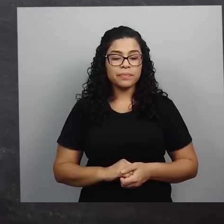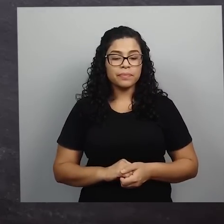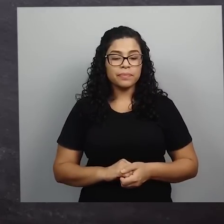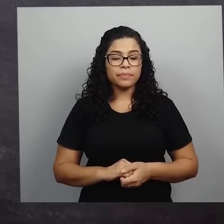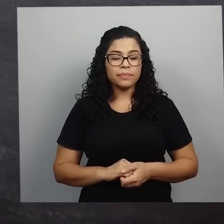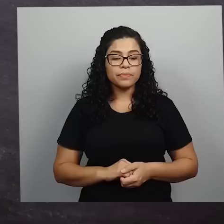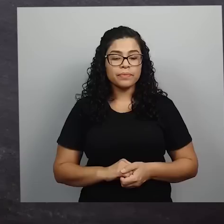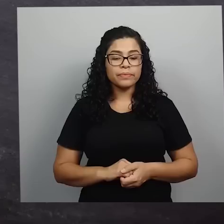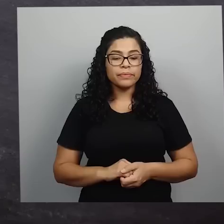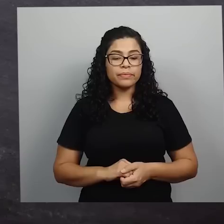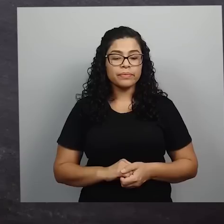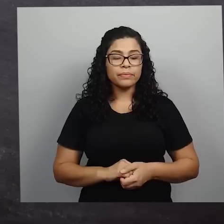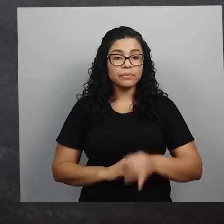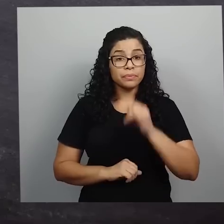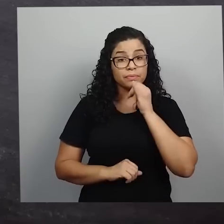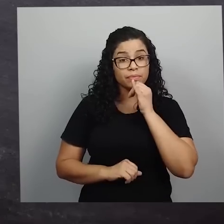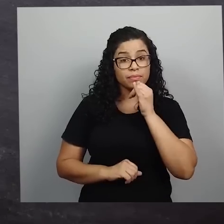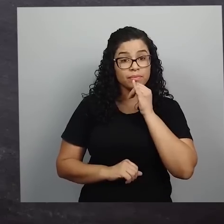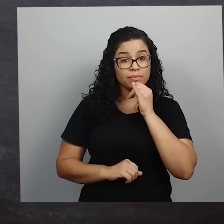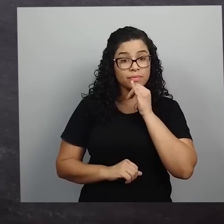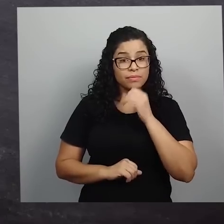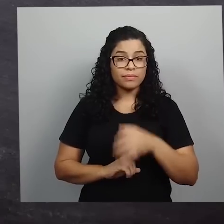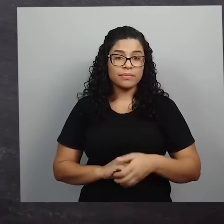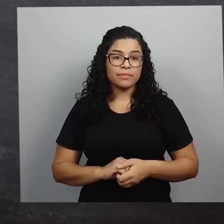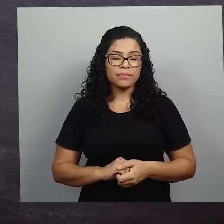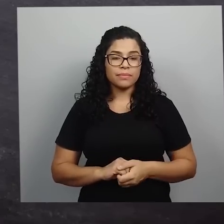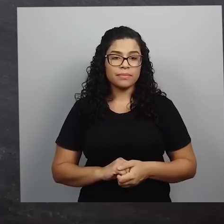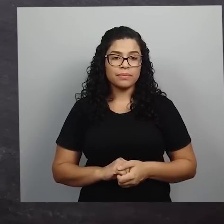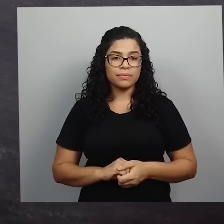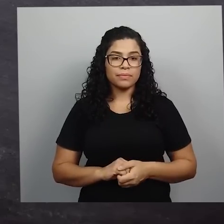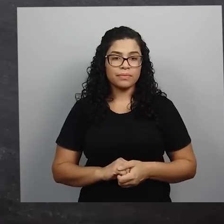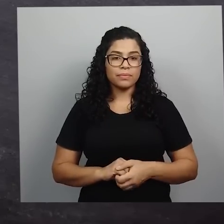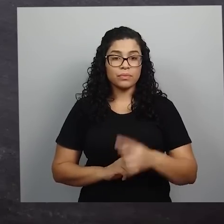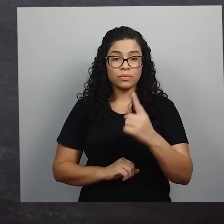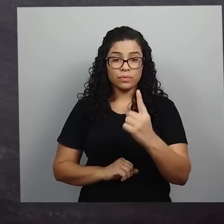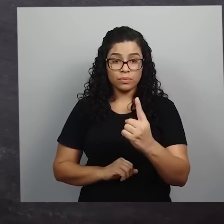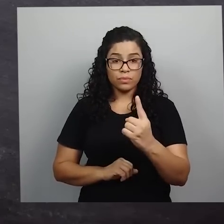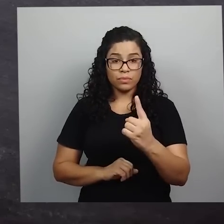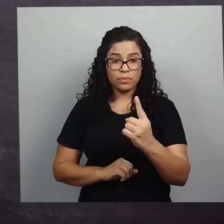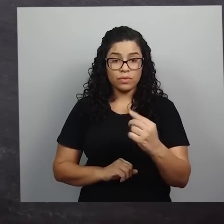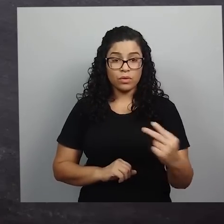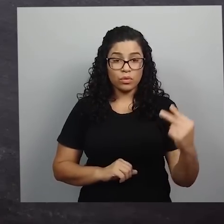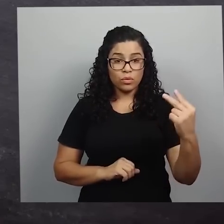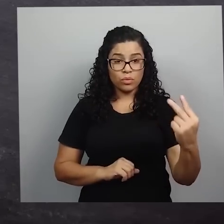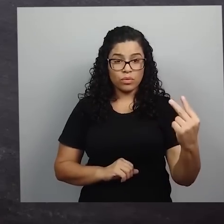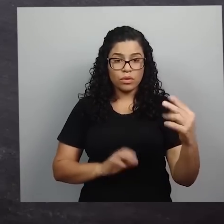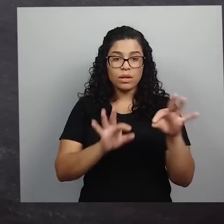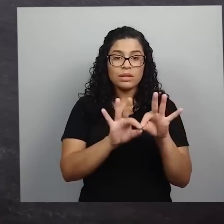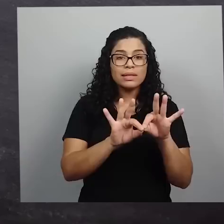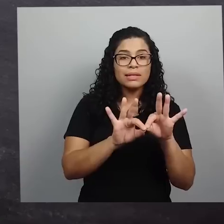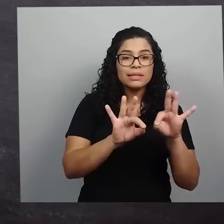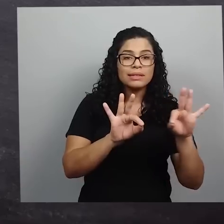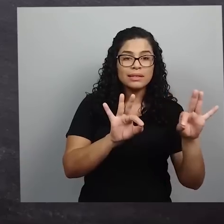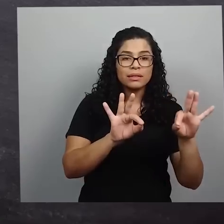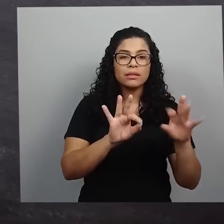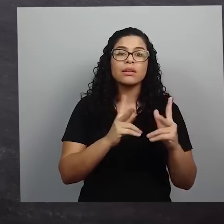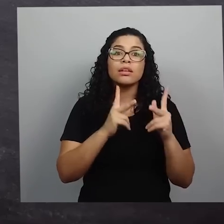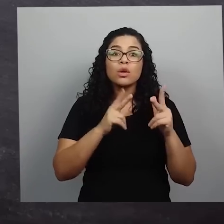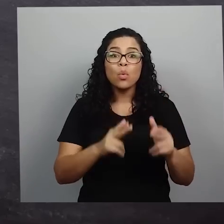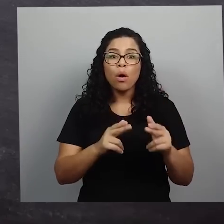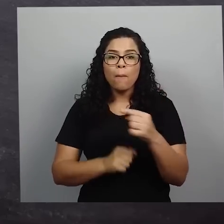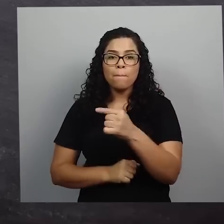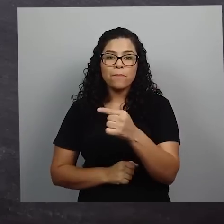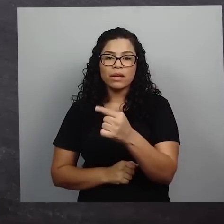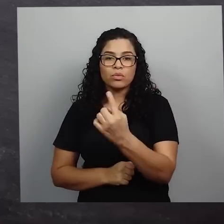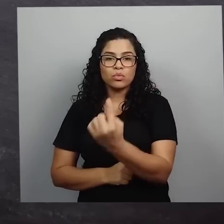A distância, por exemplo, do número 1 para o número 2 é a mesma que a distância do número